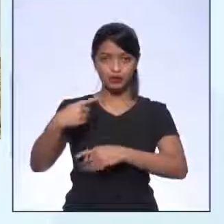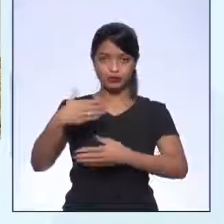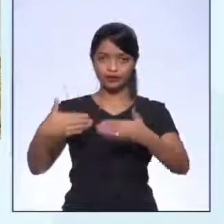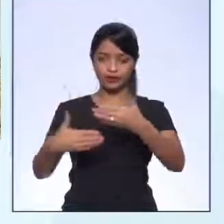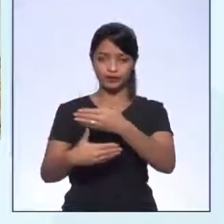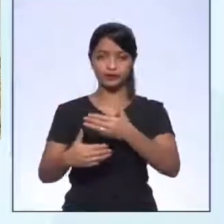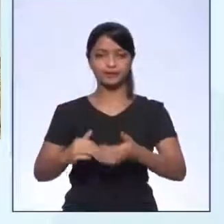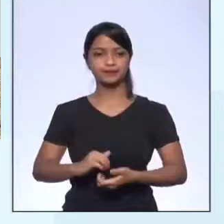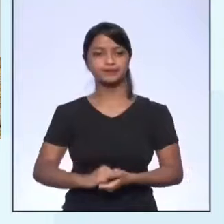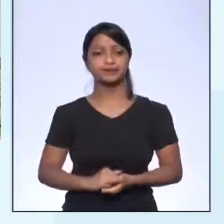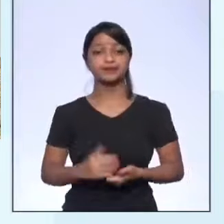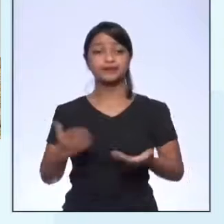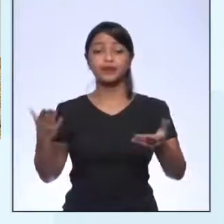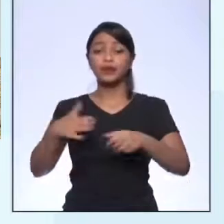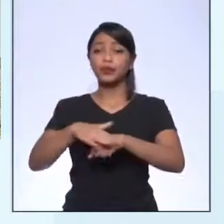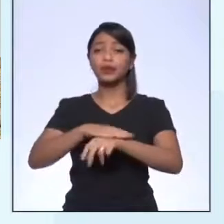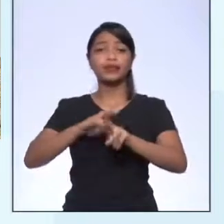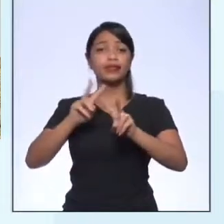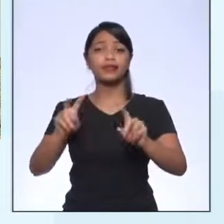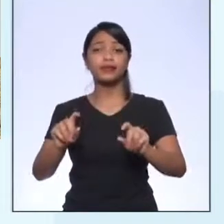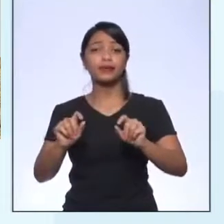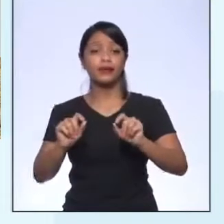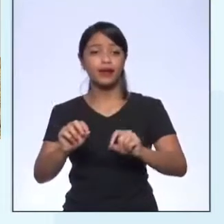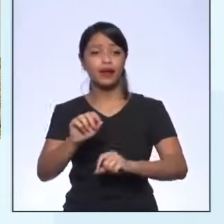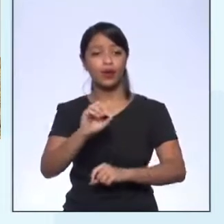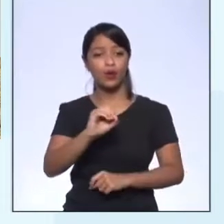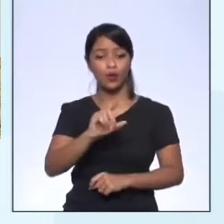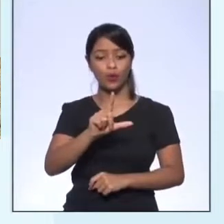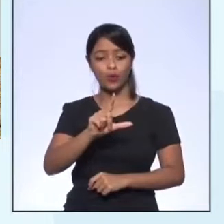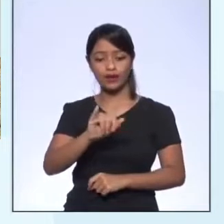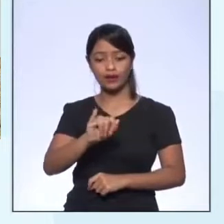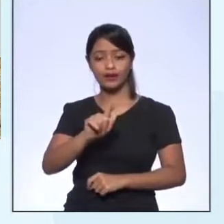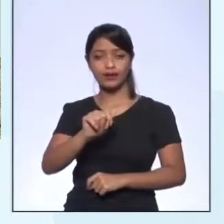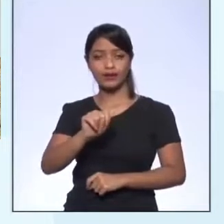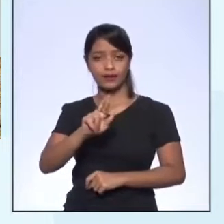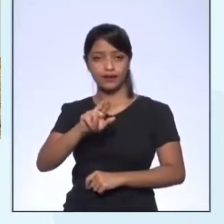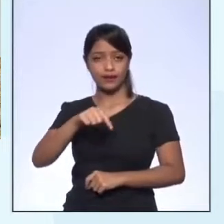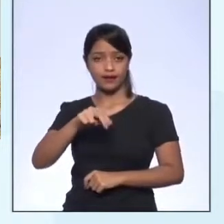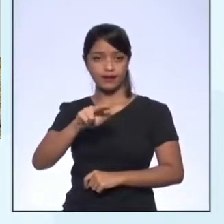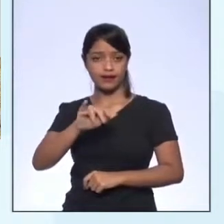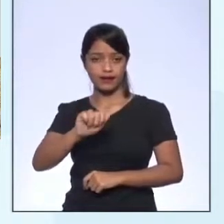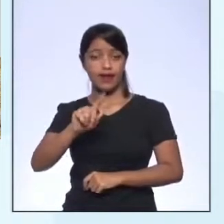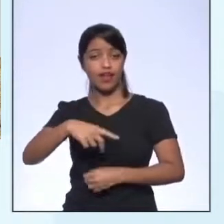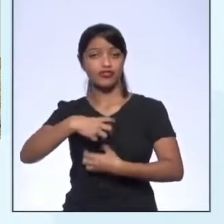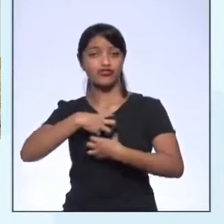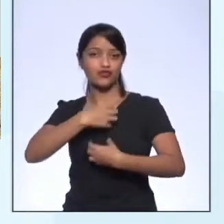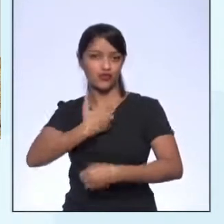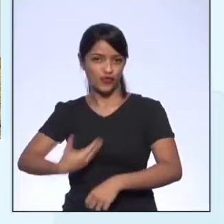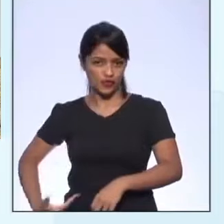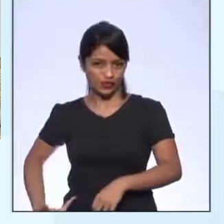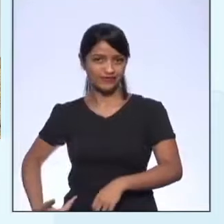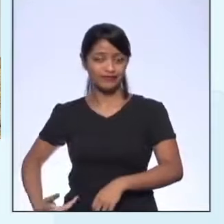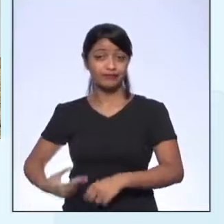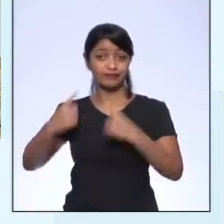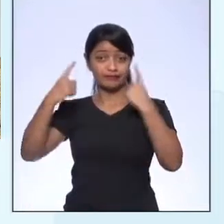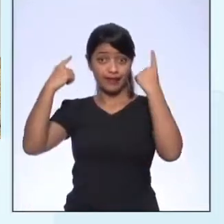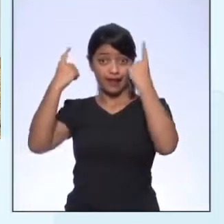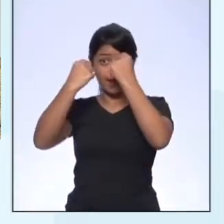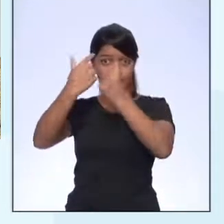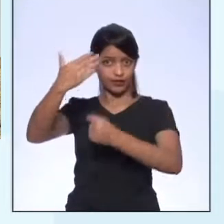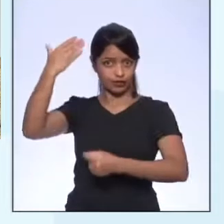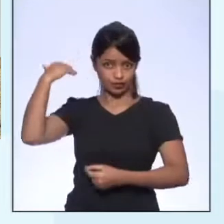Vamos falar sobre a oligarquia. Formas de governo na Grécia Antiga. Uma oligarquia é uma forma